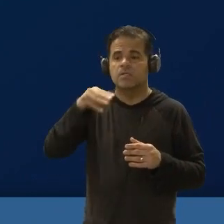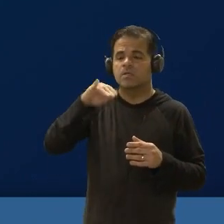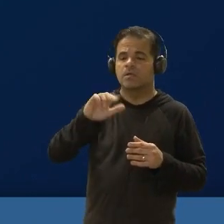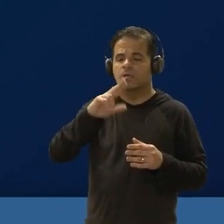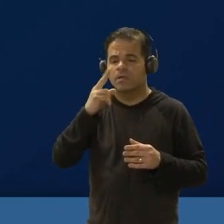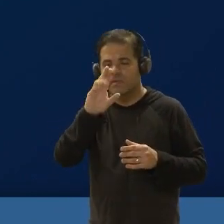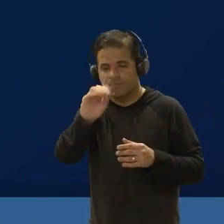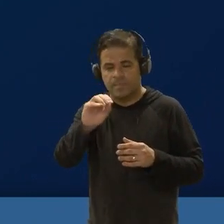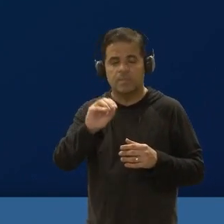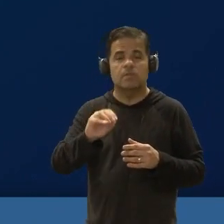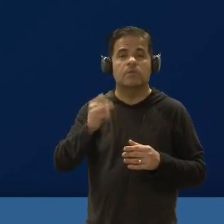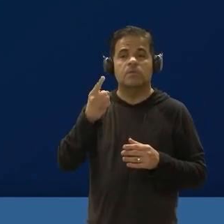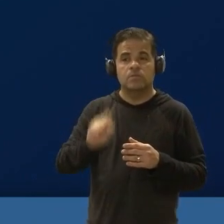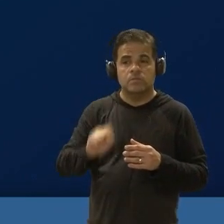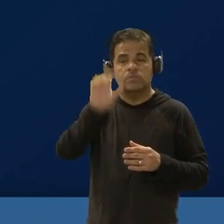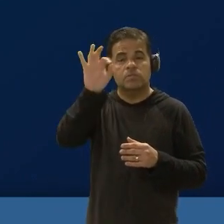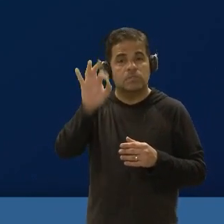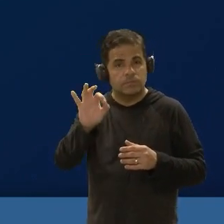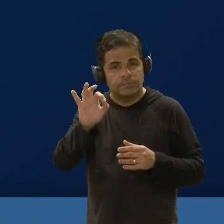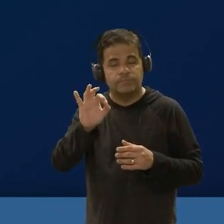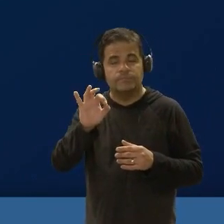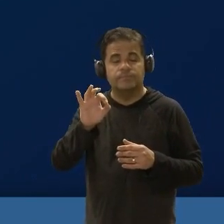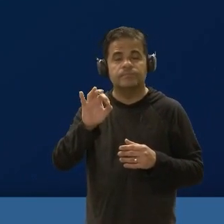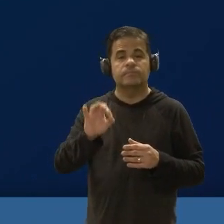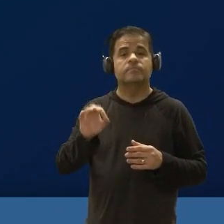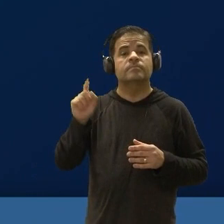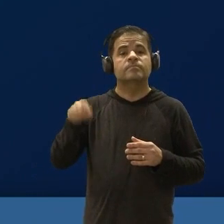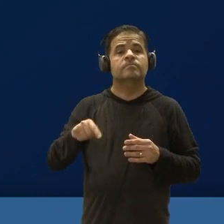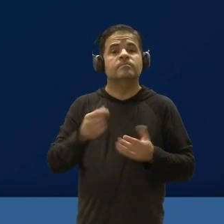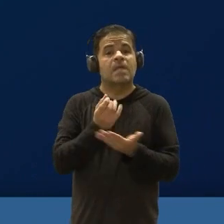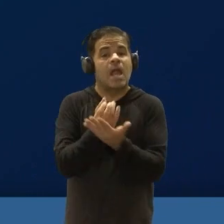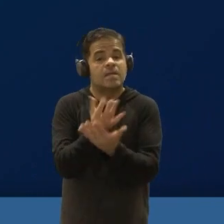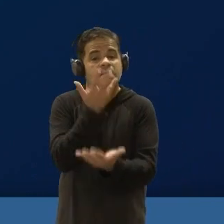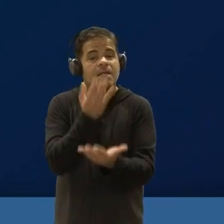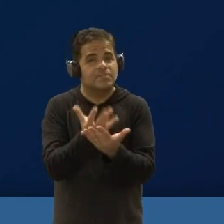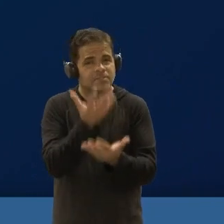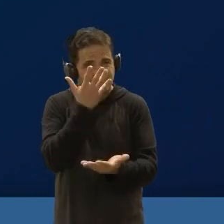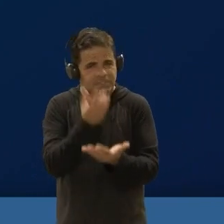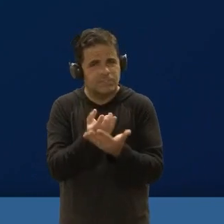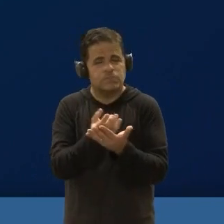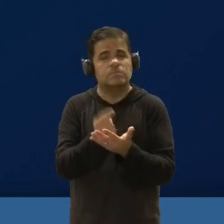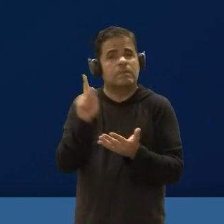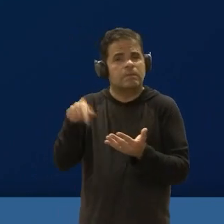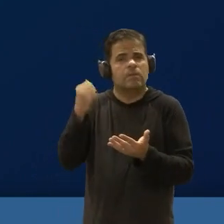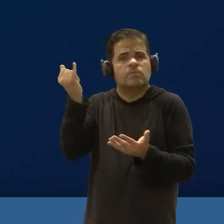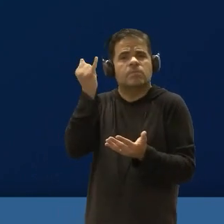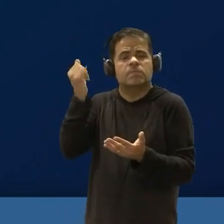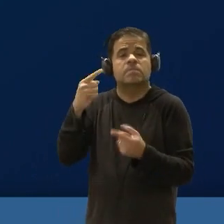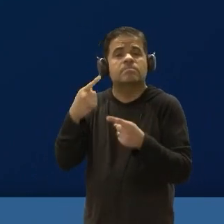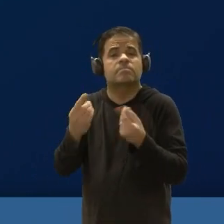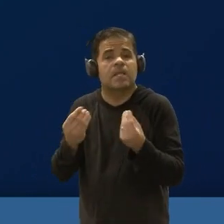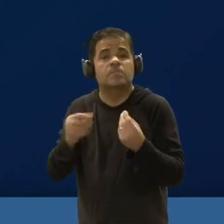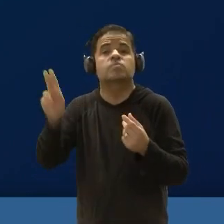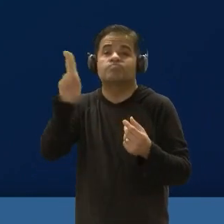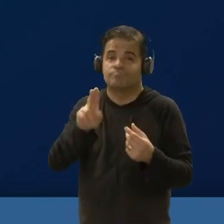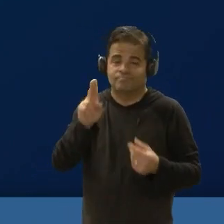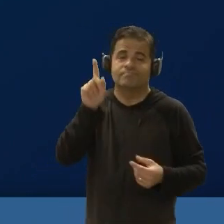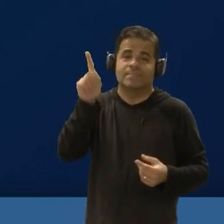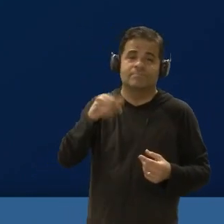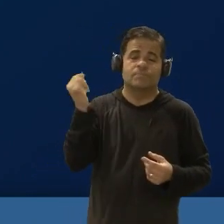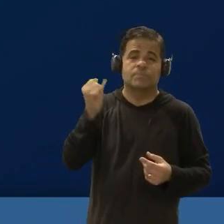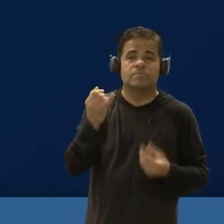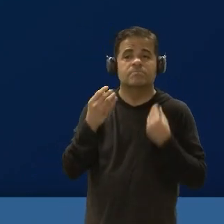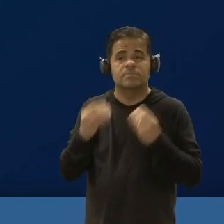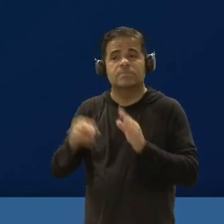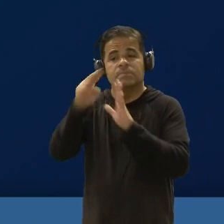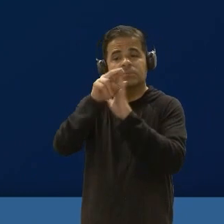e 19% de oleína de palma. Esses ácidos graxos monoinsaturados é importante também que a gente use. Está